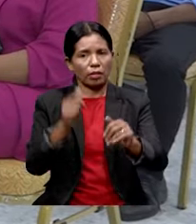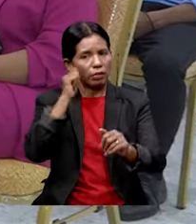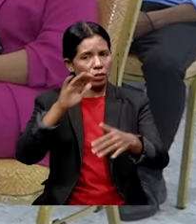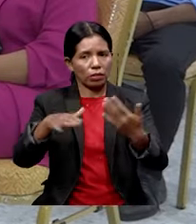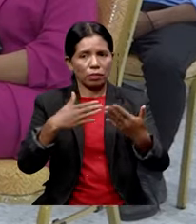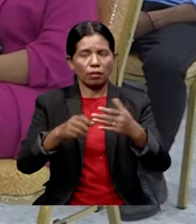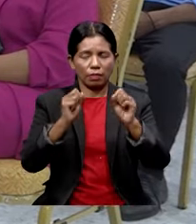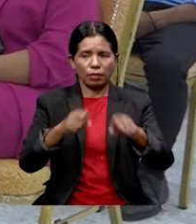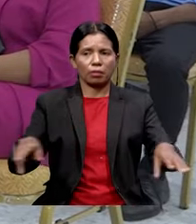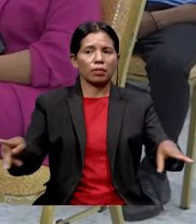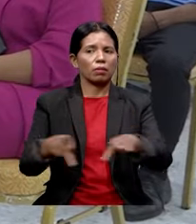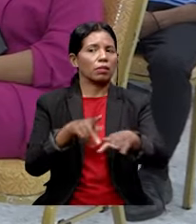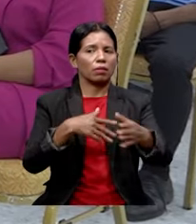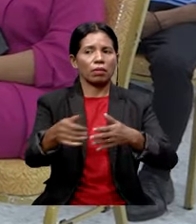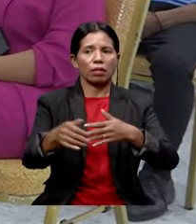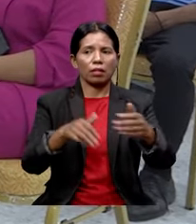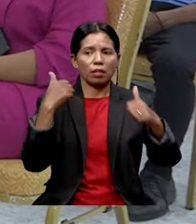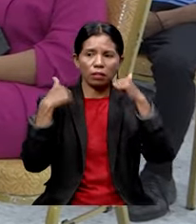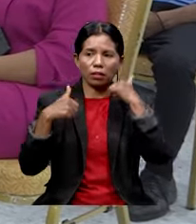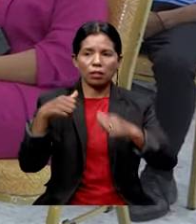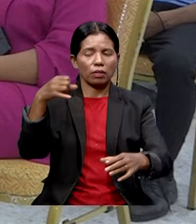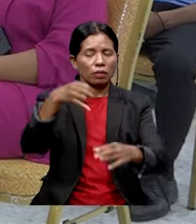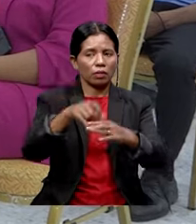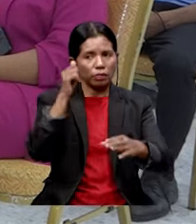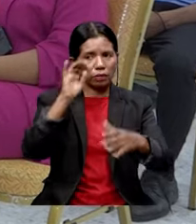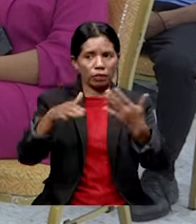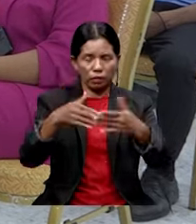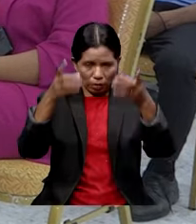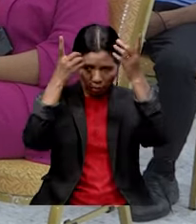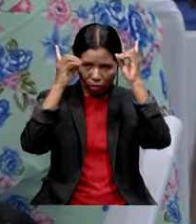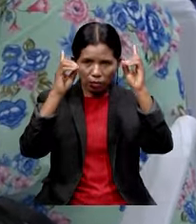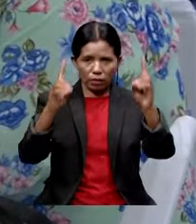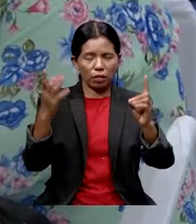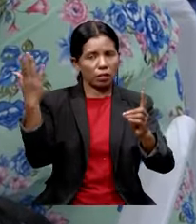bele participa, ia qualquer atividade envolve feto sira bele foti decisão ia